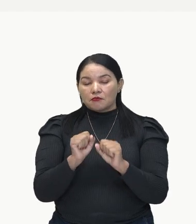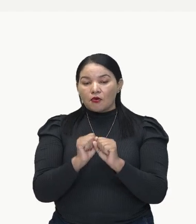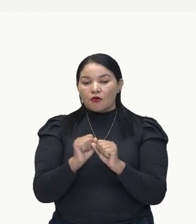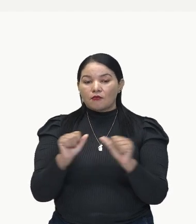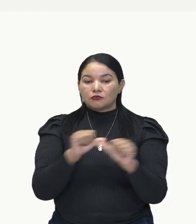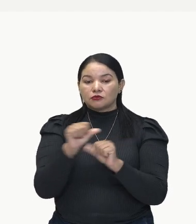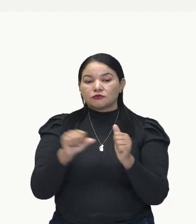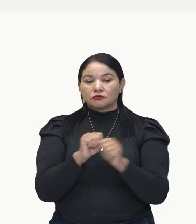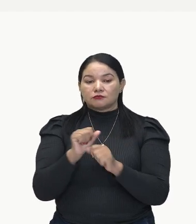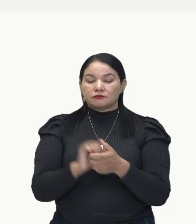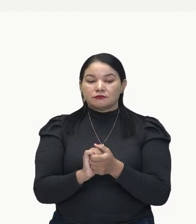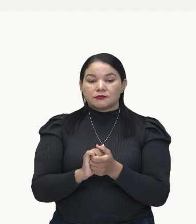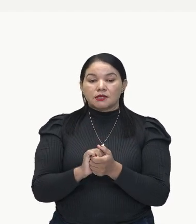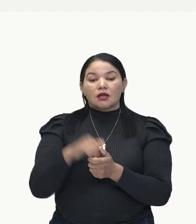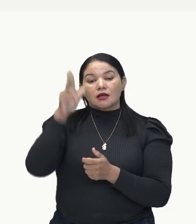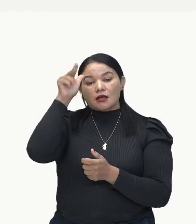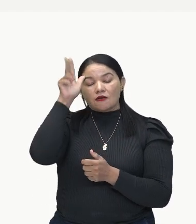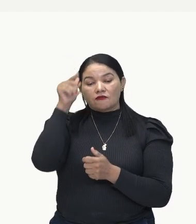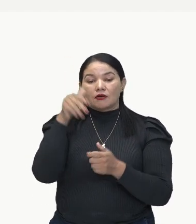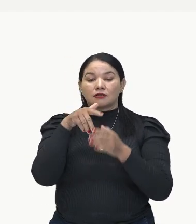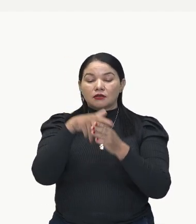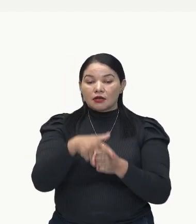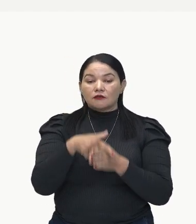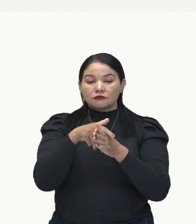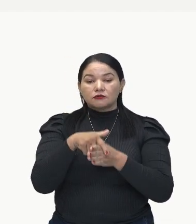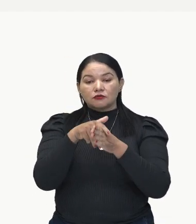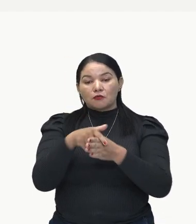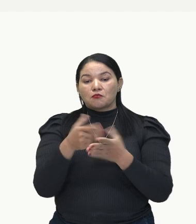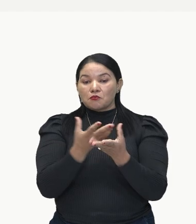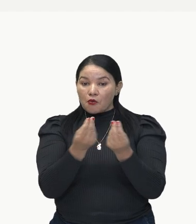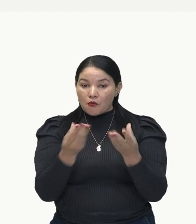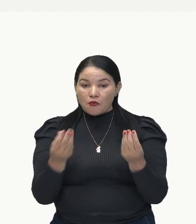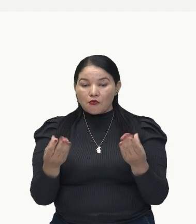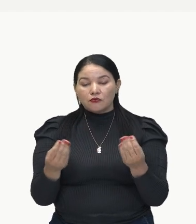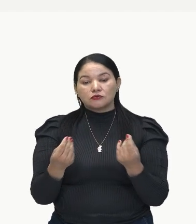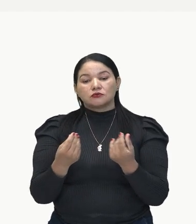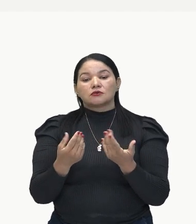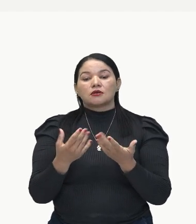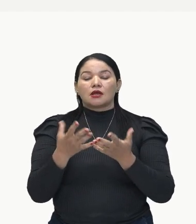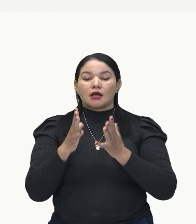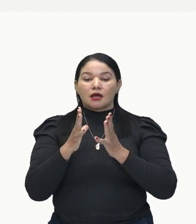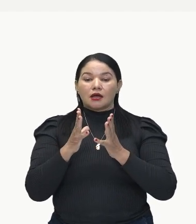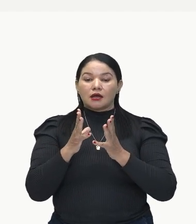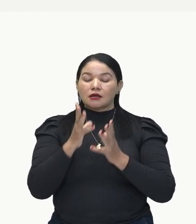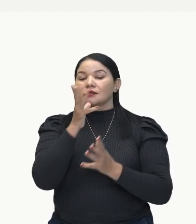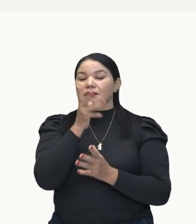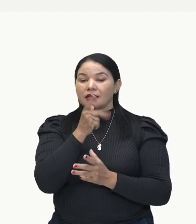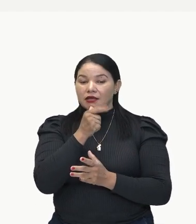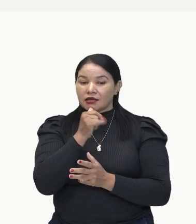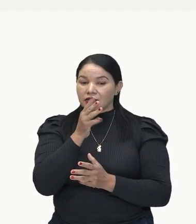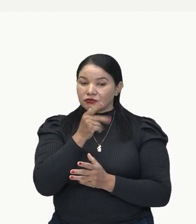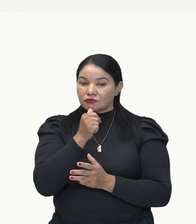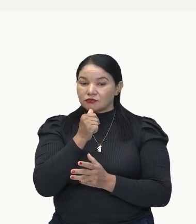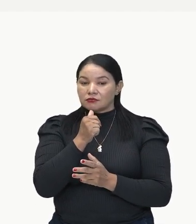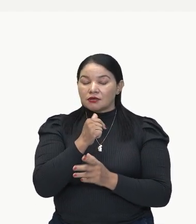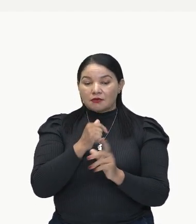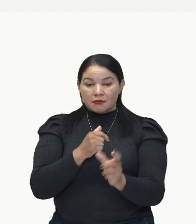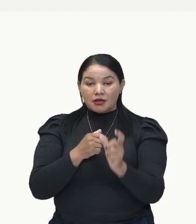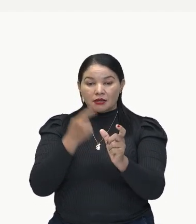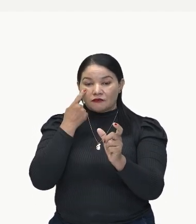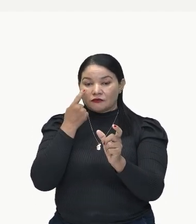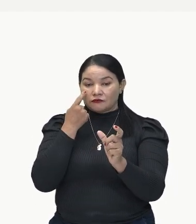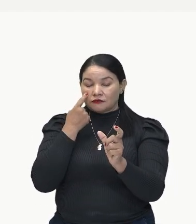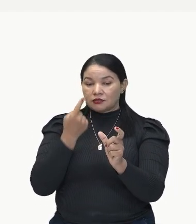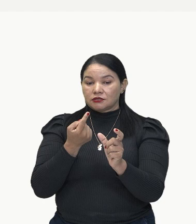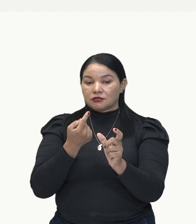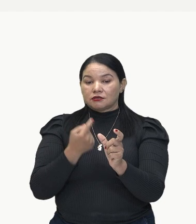cavalos cavalgaram muito lentamente ao longo da campanha. Então eu tenho aqui o modo, né, o advérbio de modo, lentamente, e